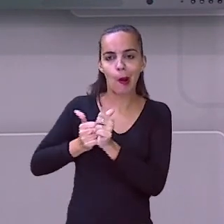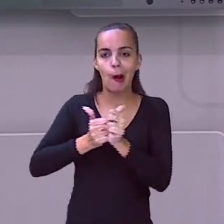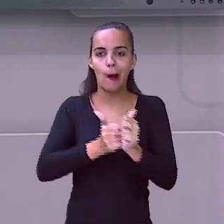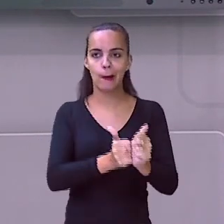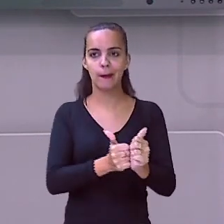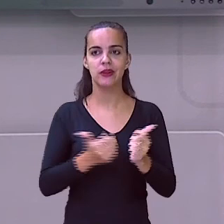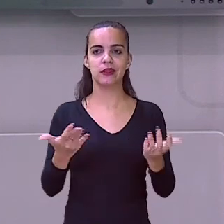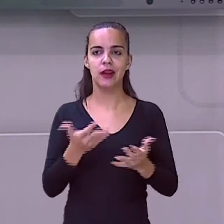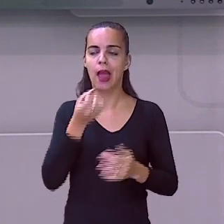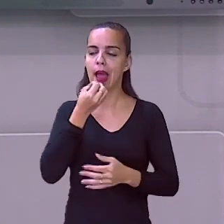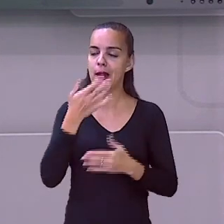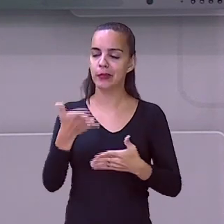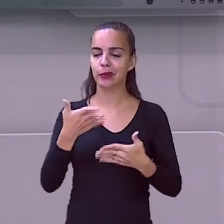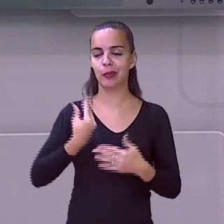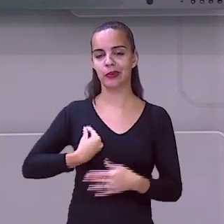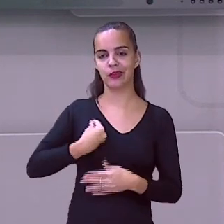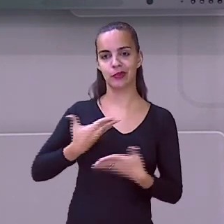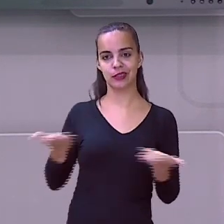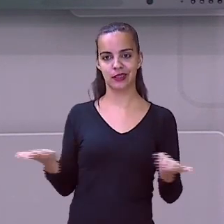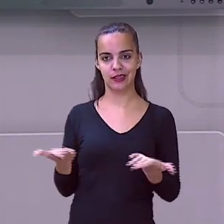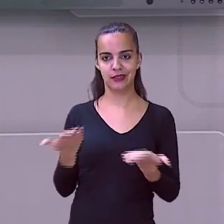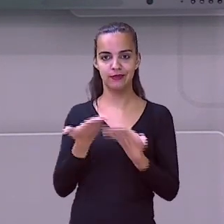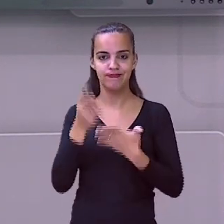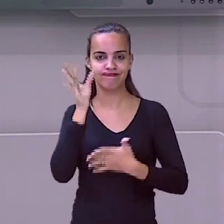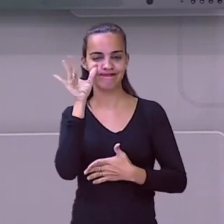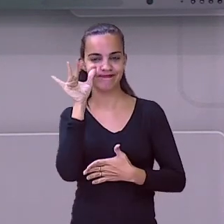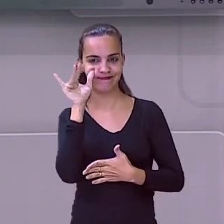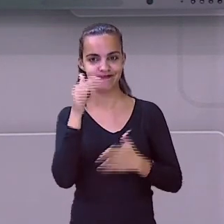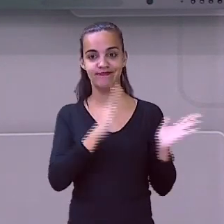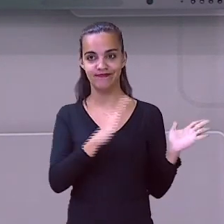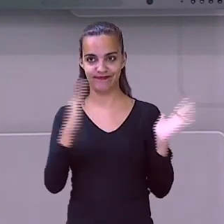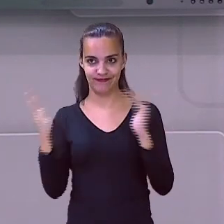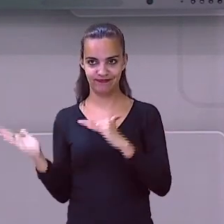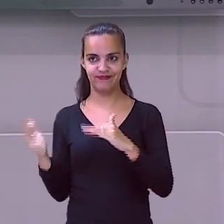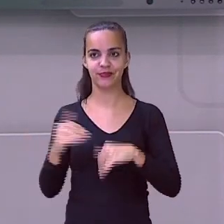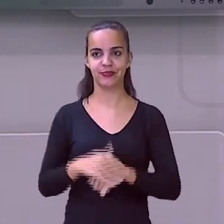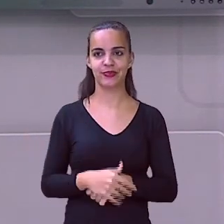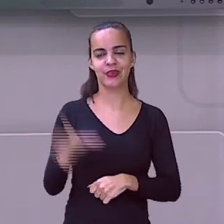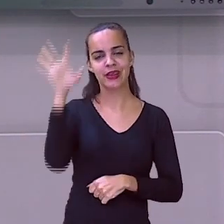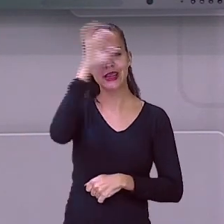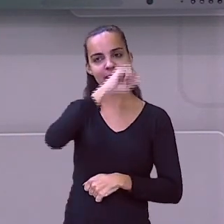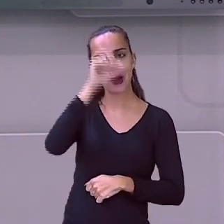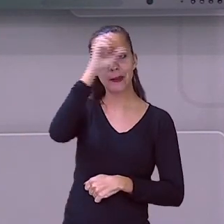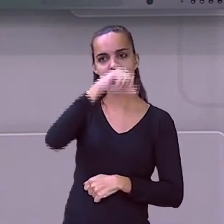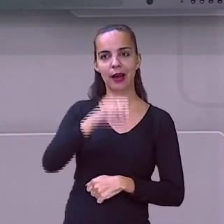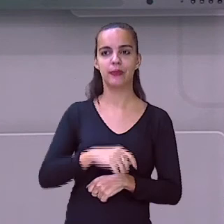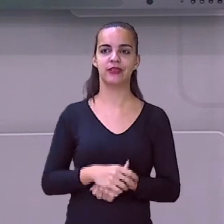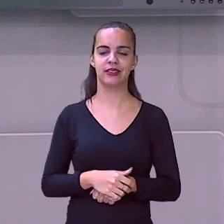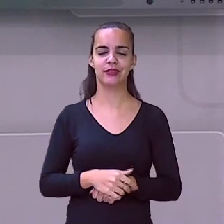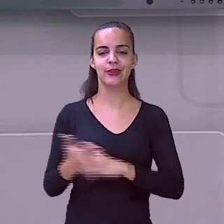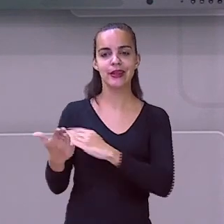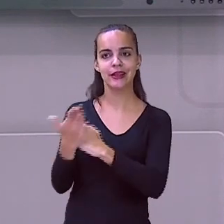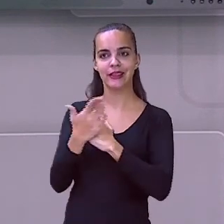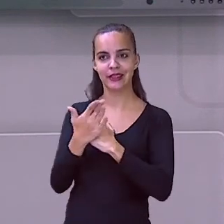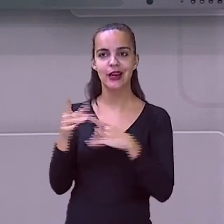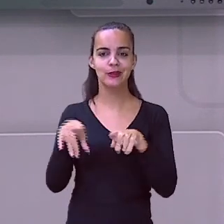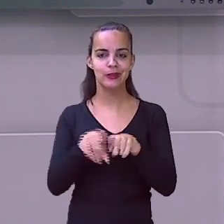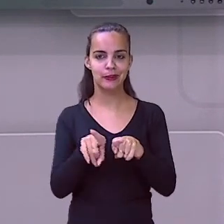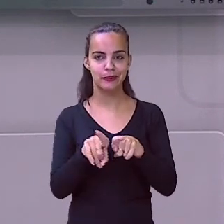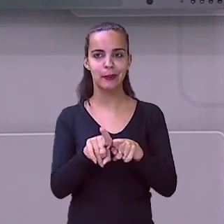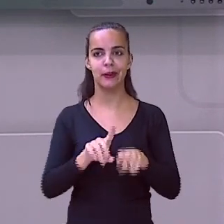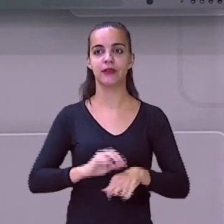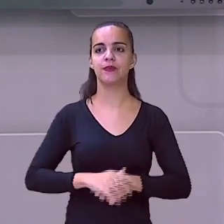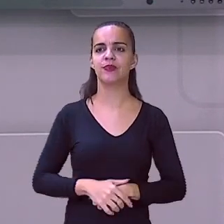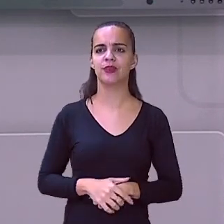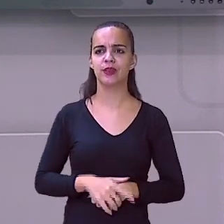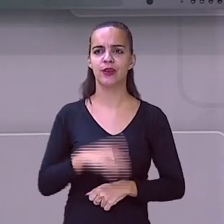sempre muito bom ter você aí do lado da tela, aprendendo e me ajudando também.